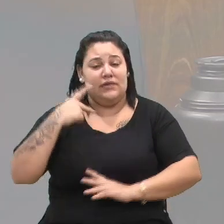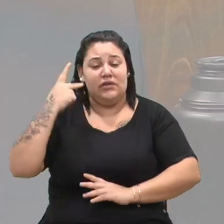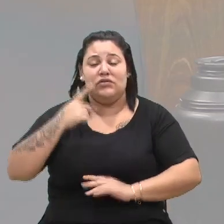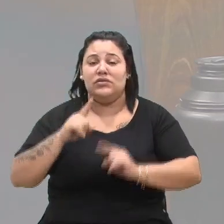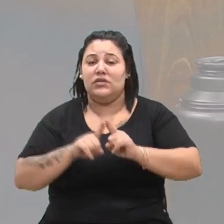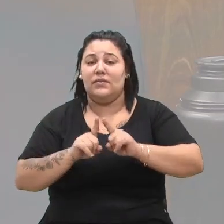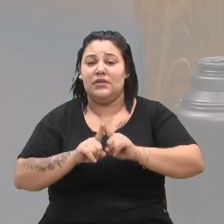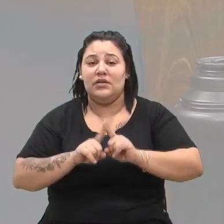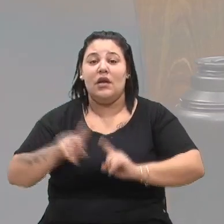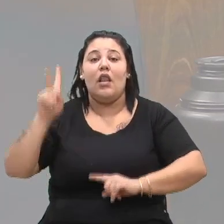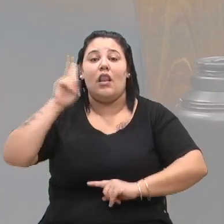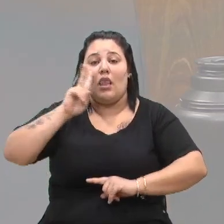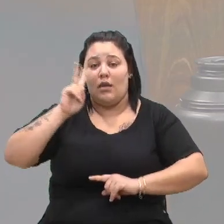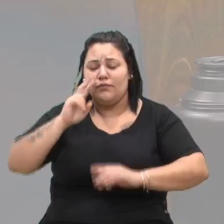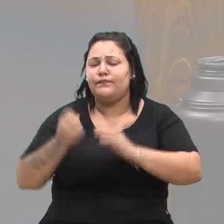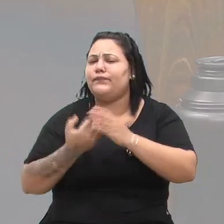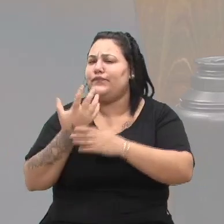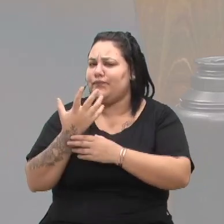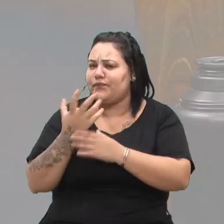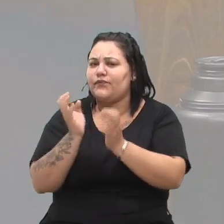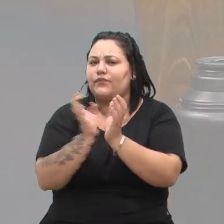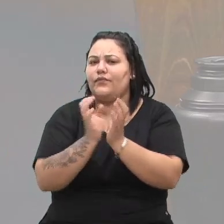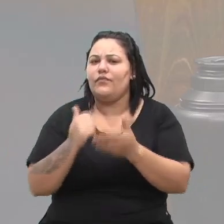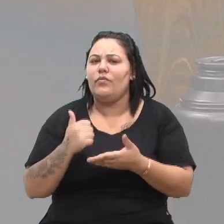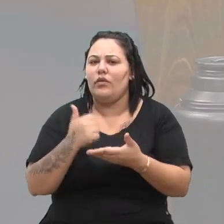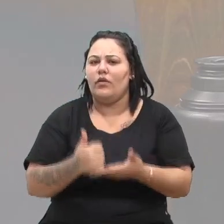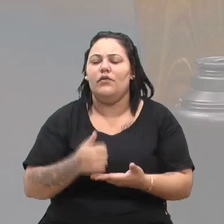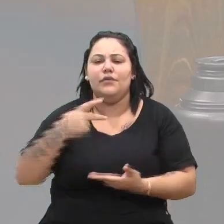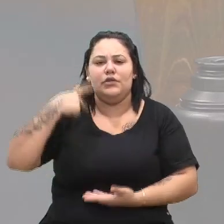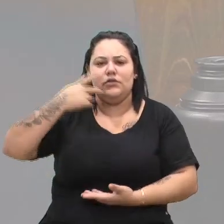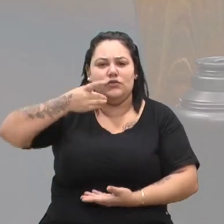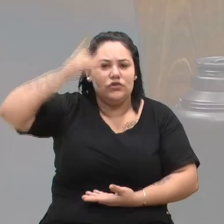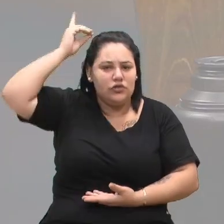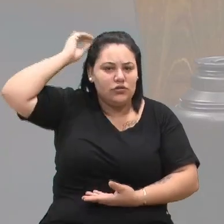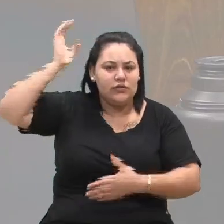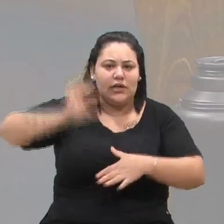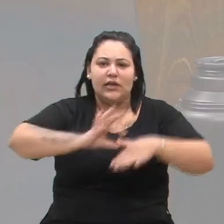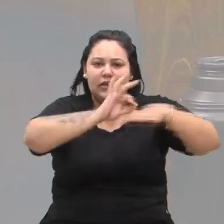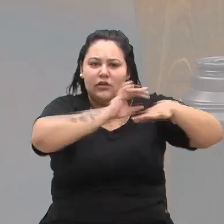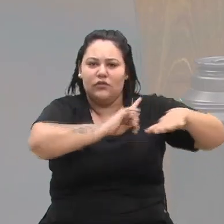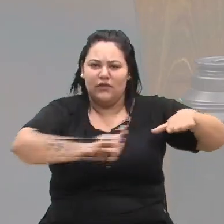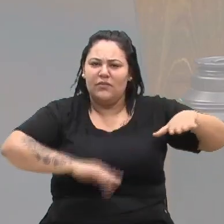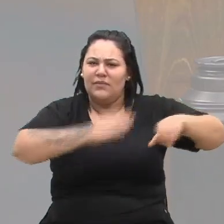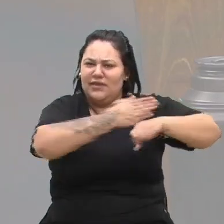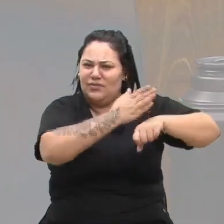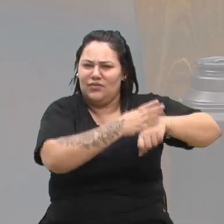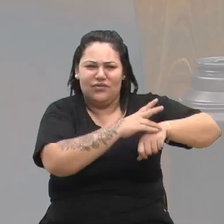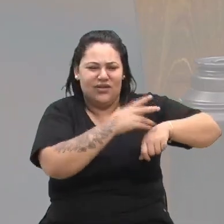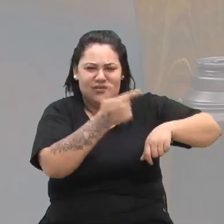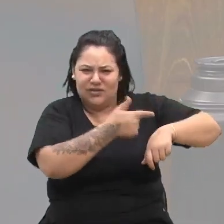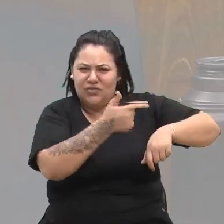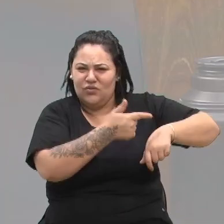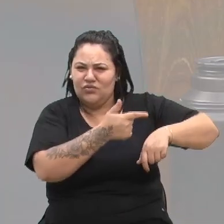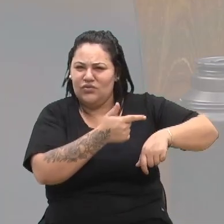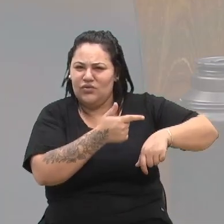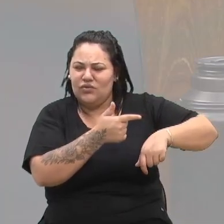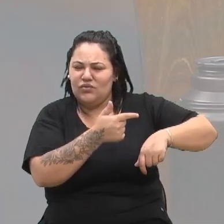criada essa frente, o vereador Lucas Gil era líder do governo, participou, é vice-presidente ou secretário, enfim, né, tá à